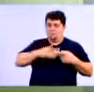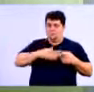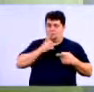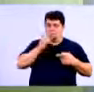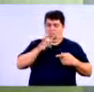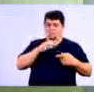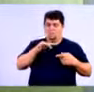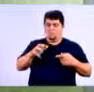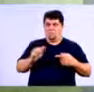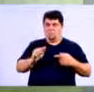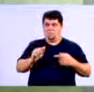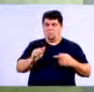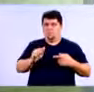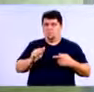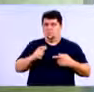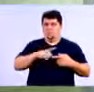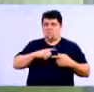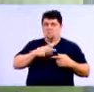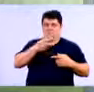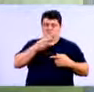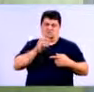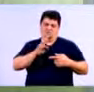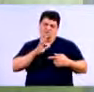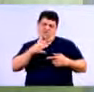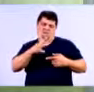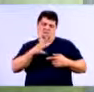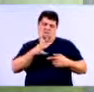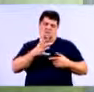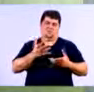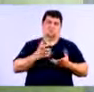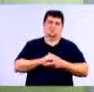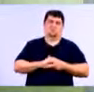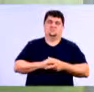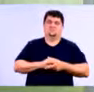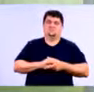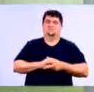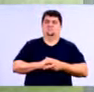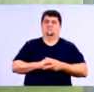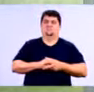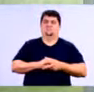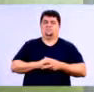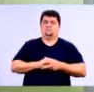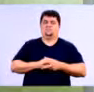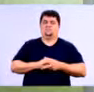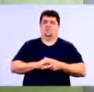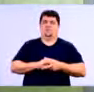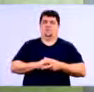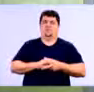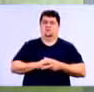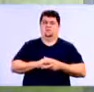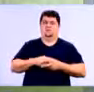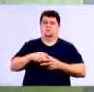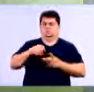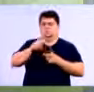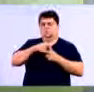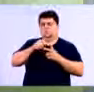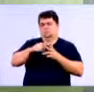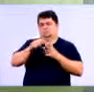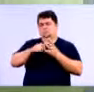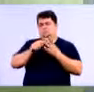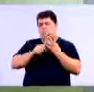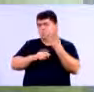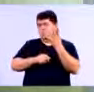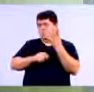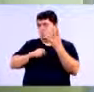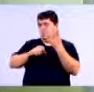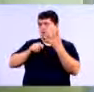R$1.000 mais os 35, 30 reais de rentabilidade, rendimento. Daqui 4 meses, ou daqui 2 meses,